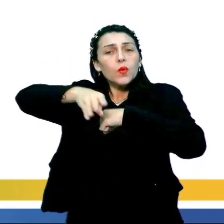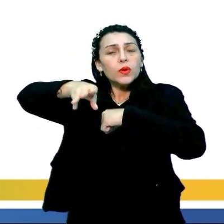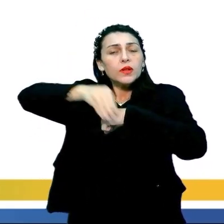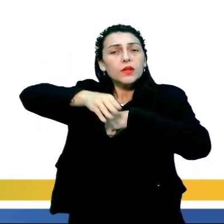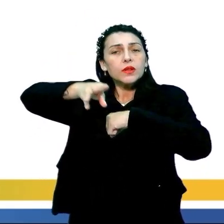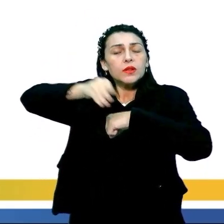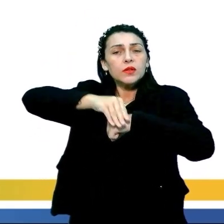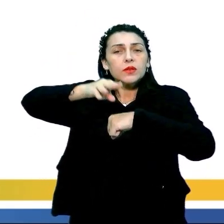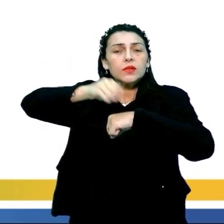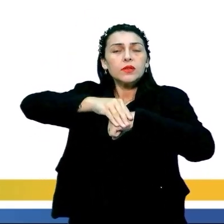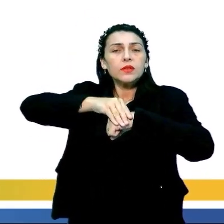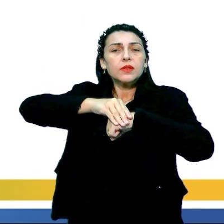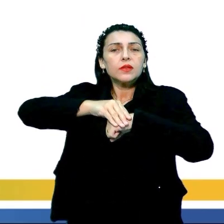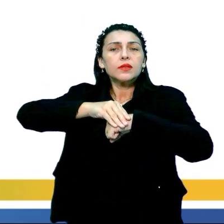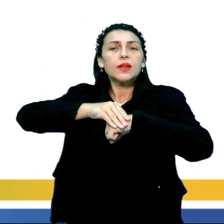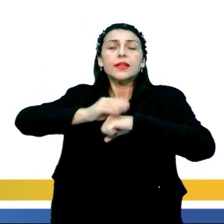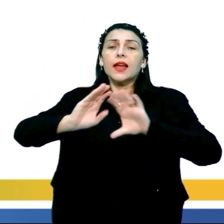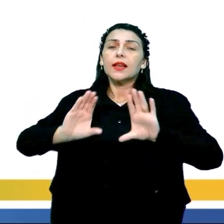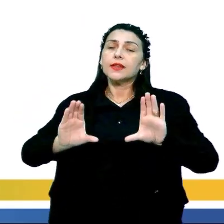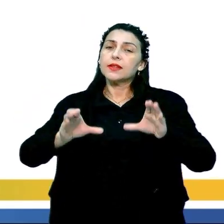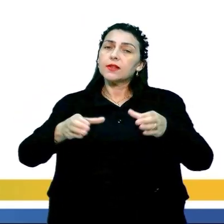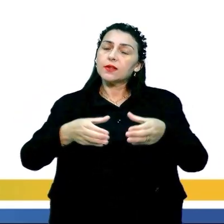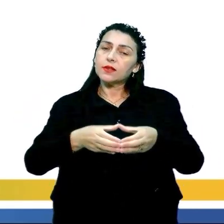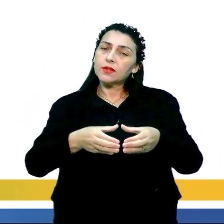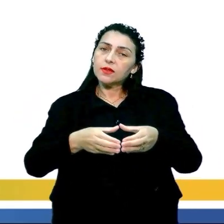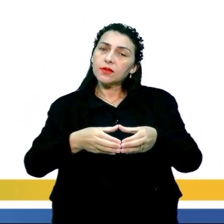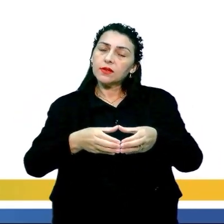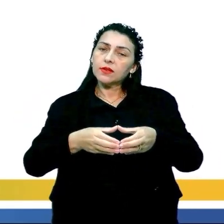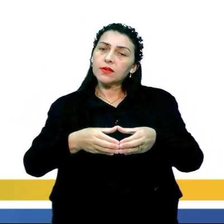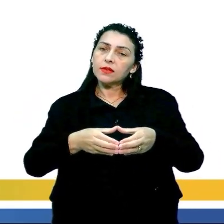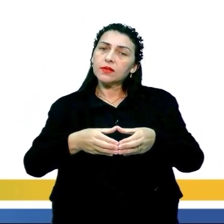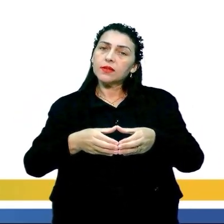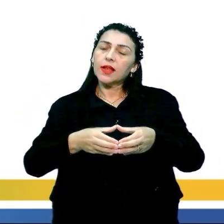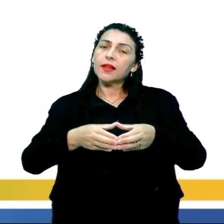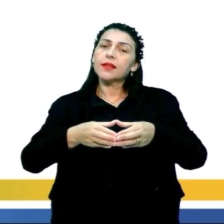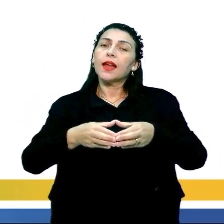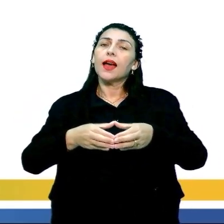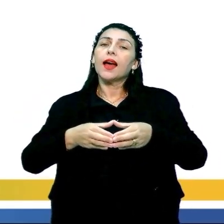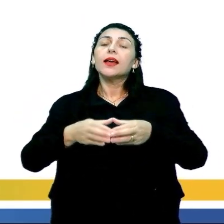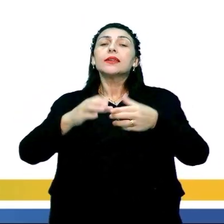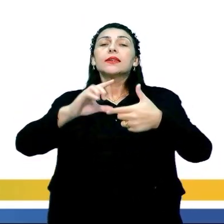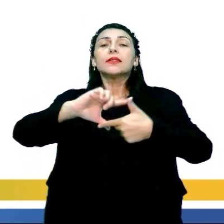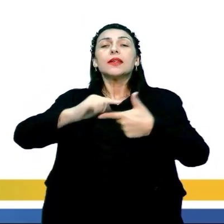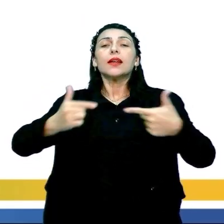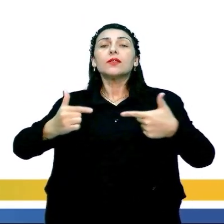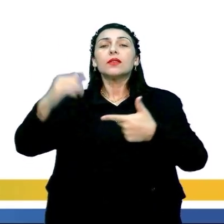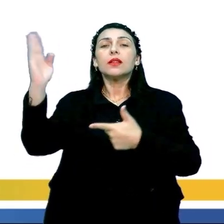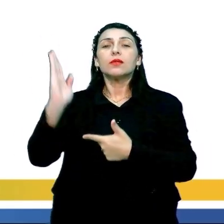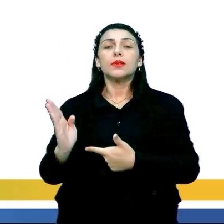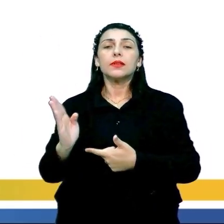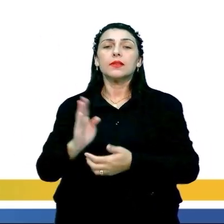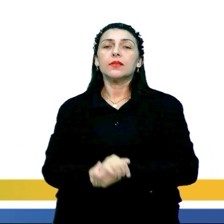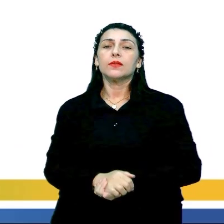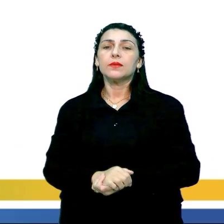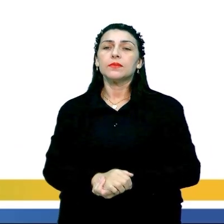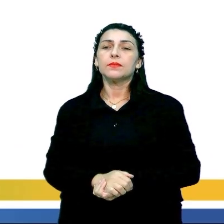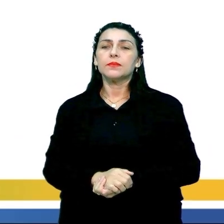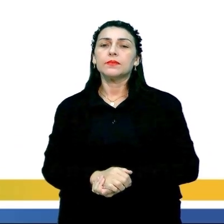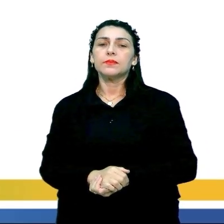das comunidades que são as tradicionais, né? do Brasil.